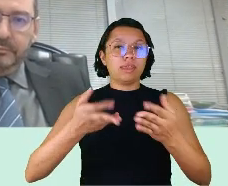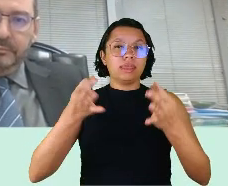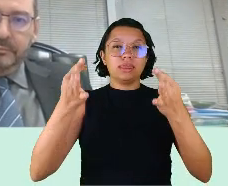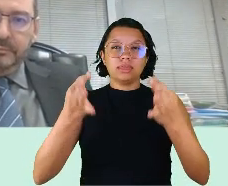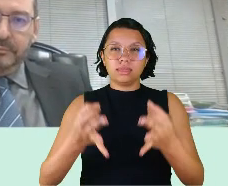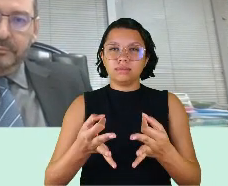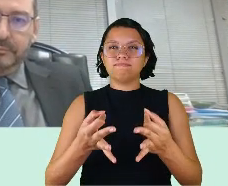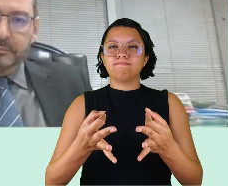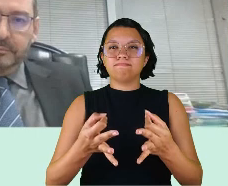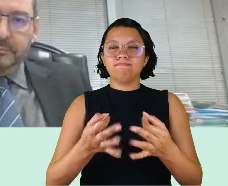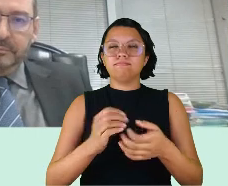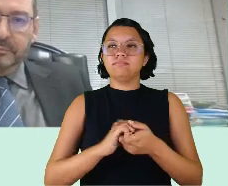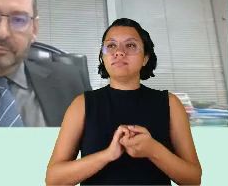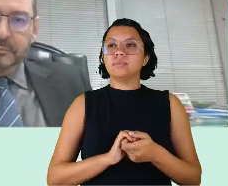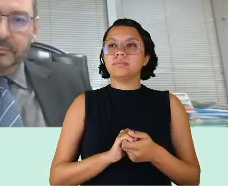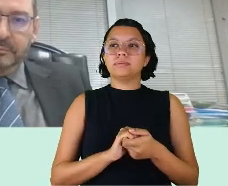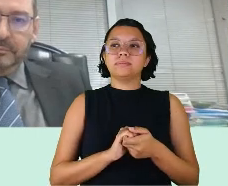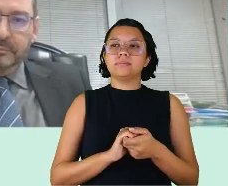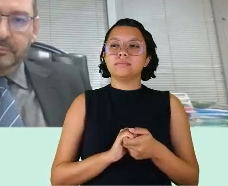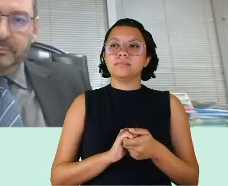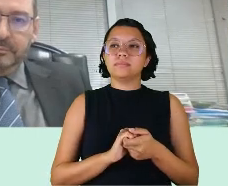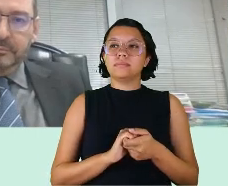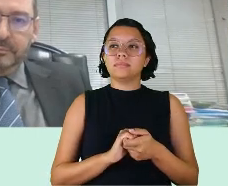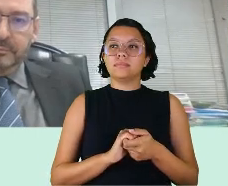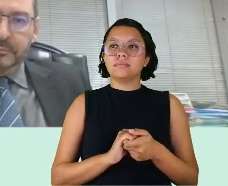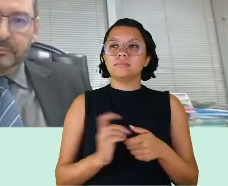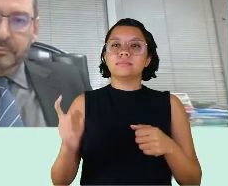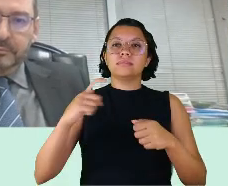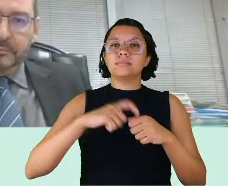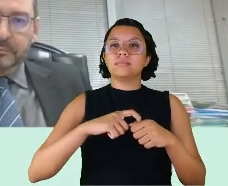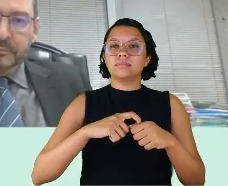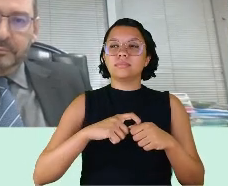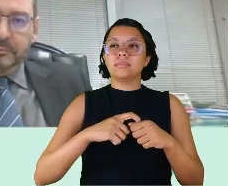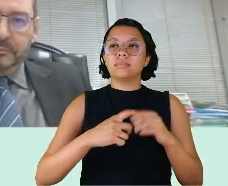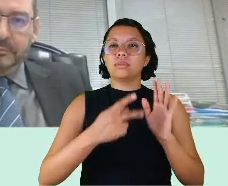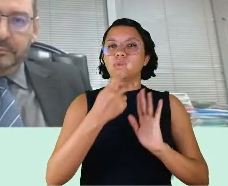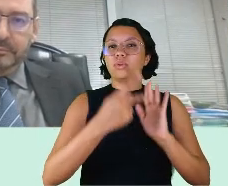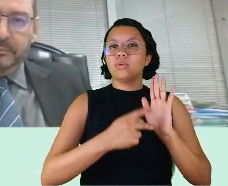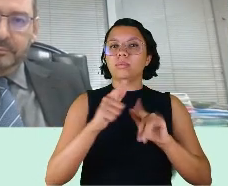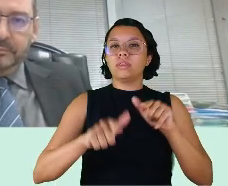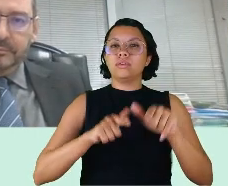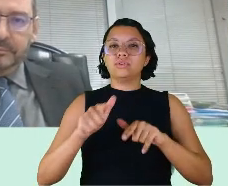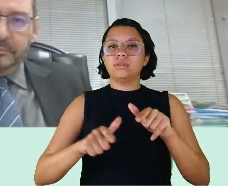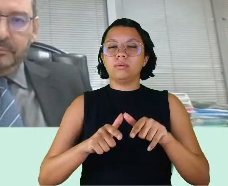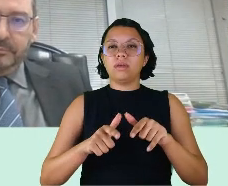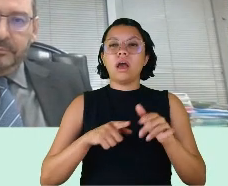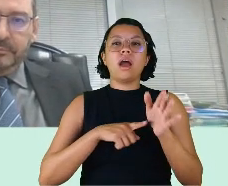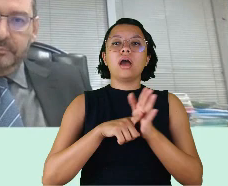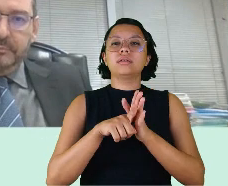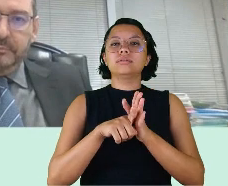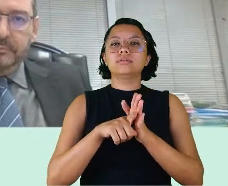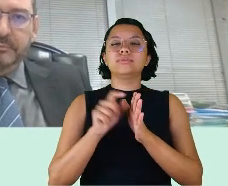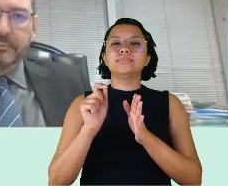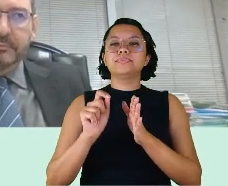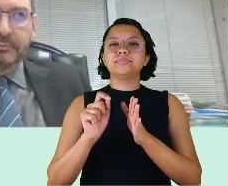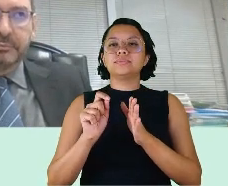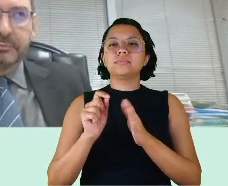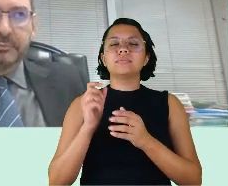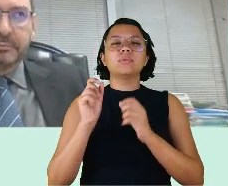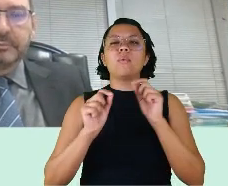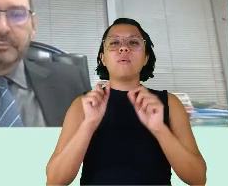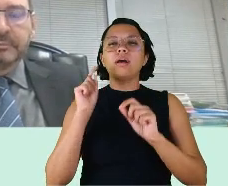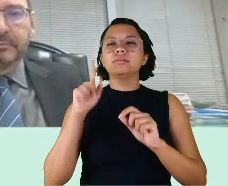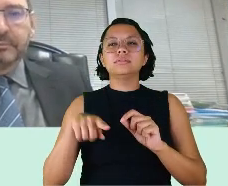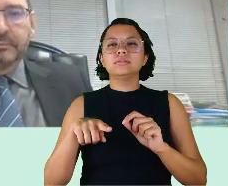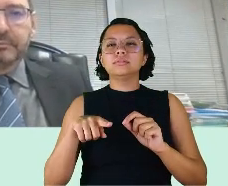né? E aí eu volto, né, no plano de trabalho na questão de quais